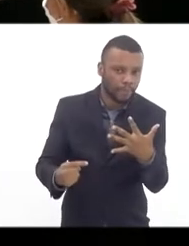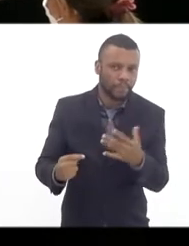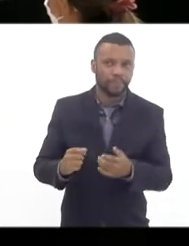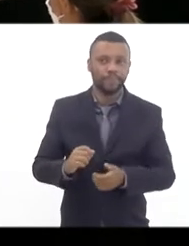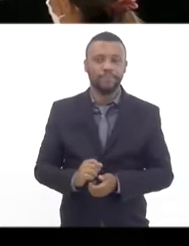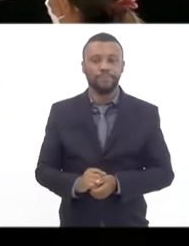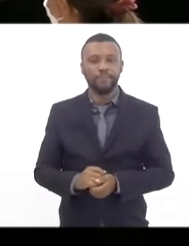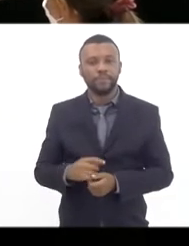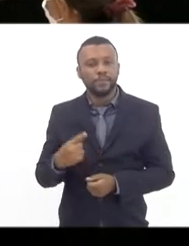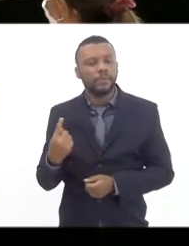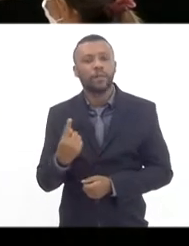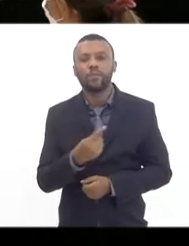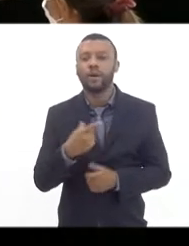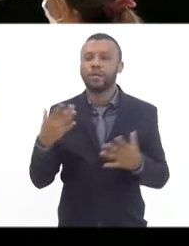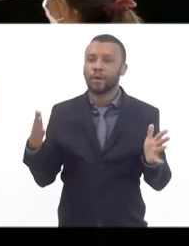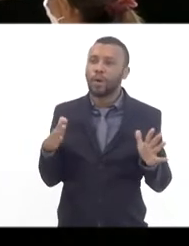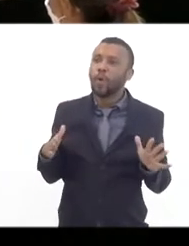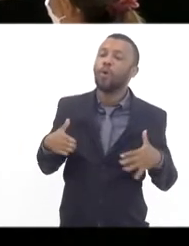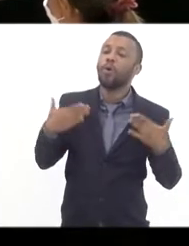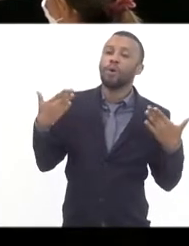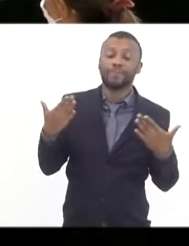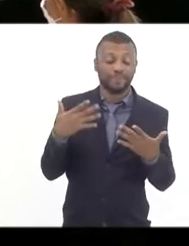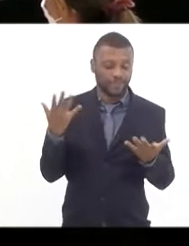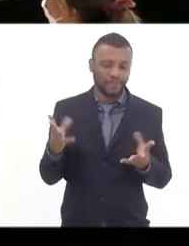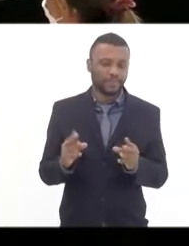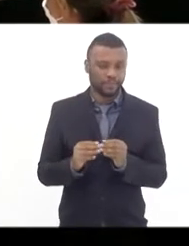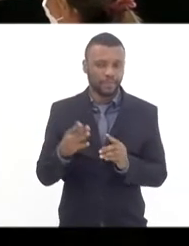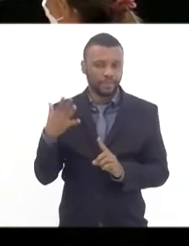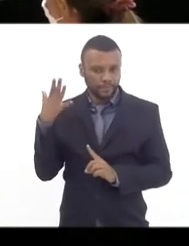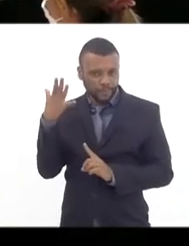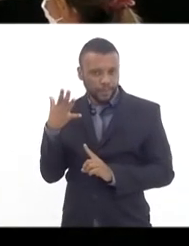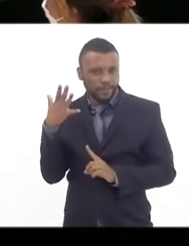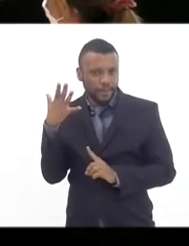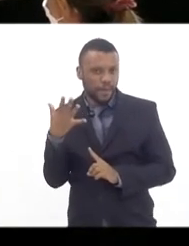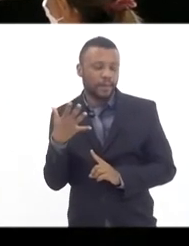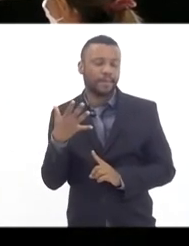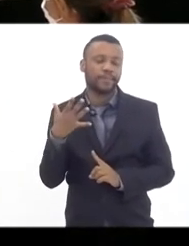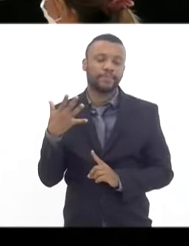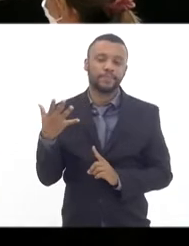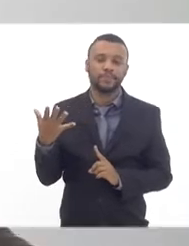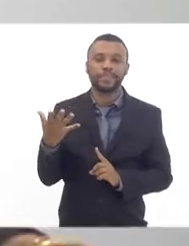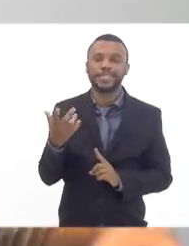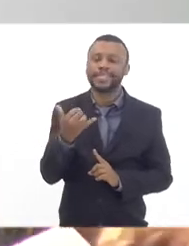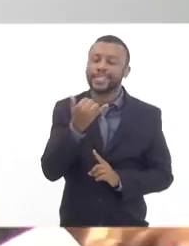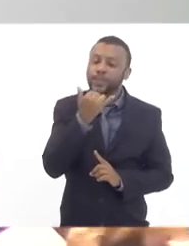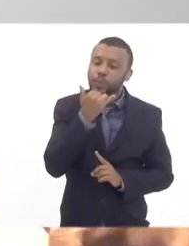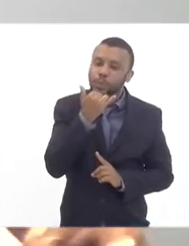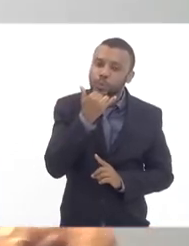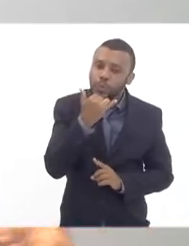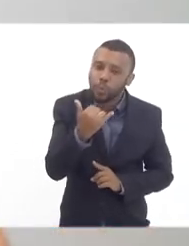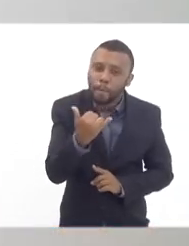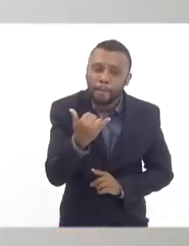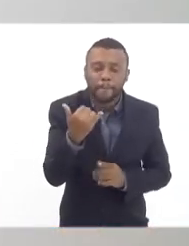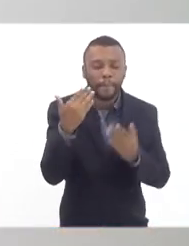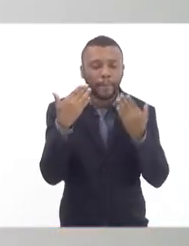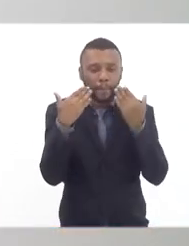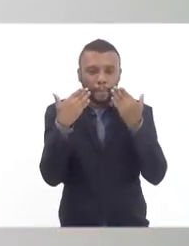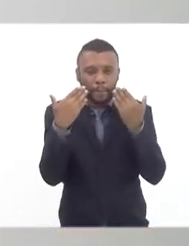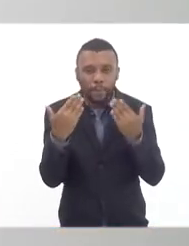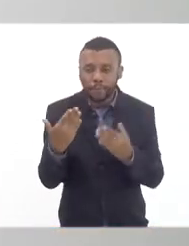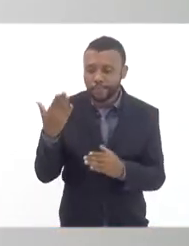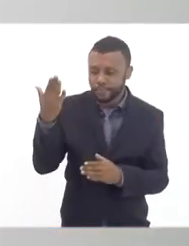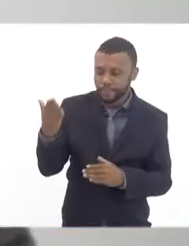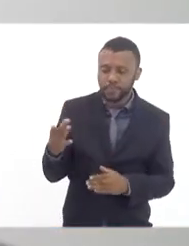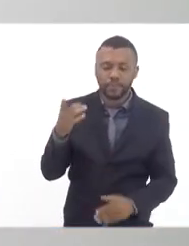nossa surpresa, e aí a minha fala de desculpas públicas, o deputado